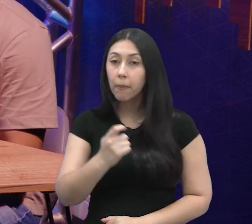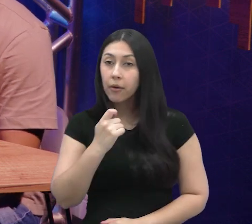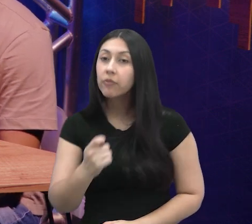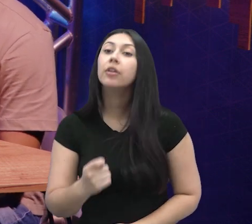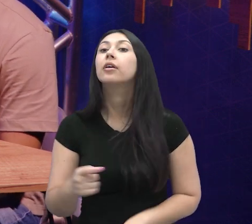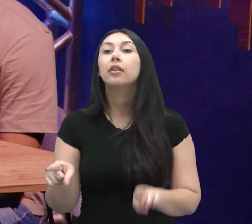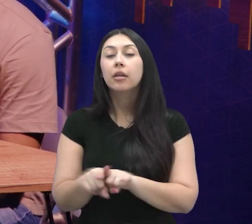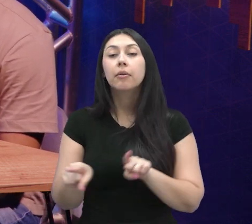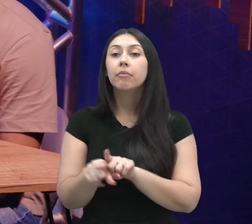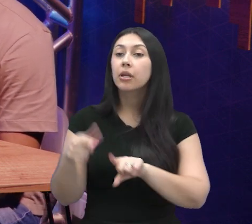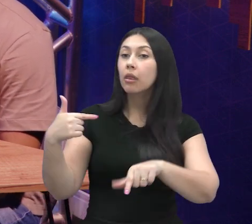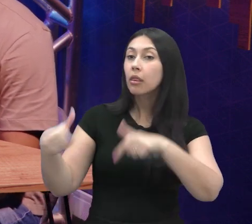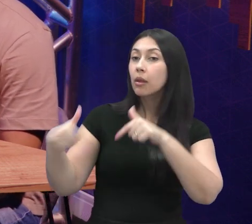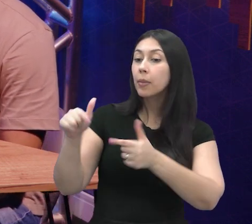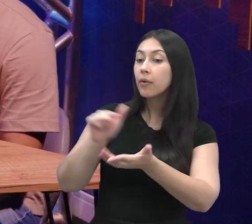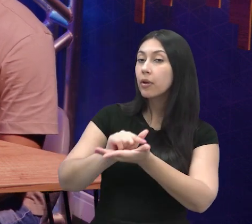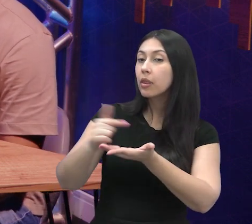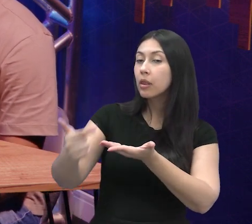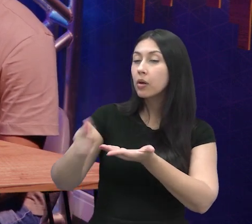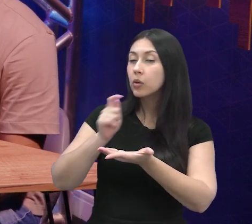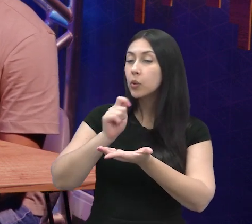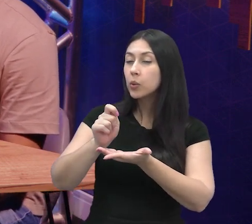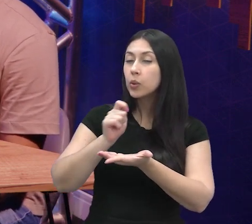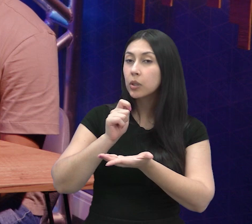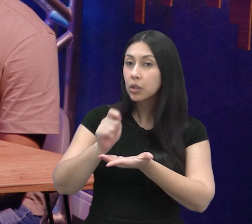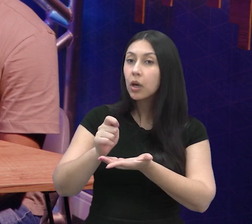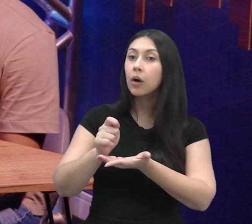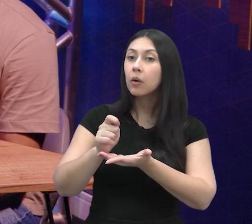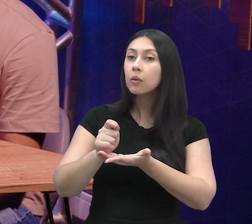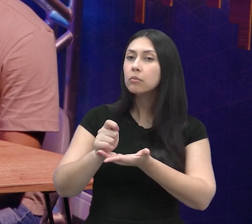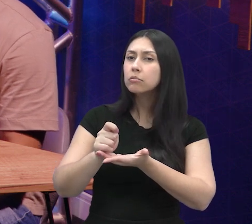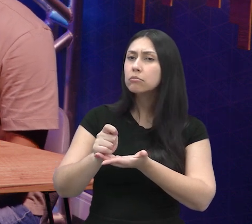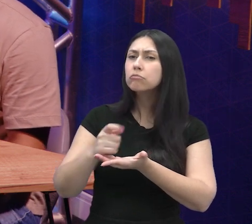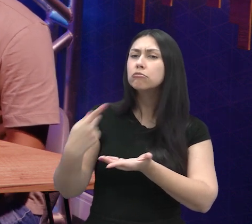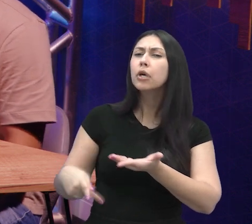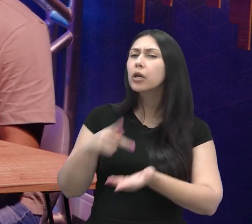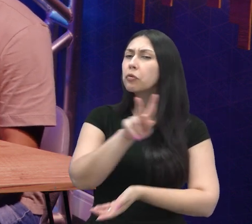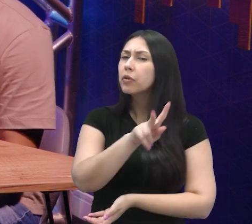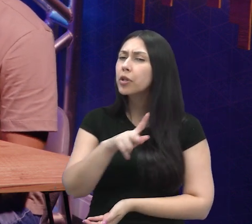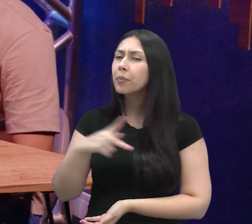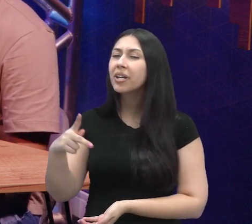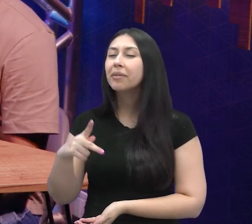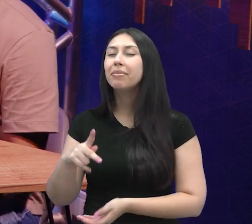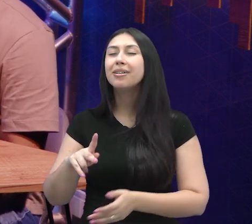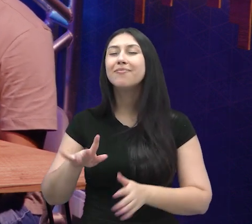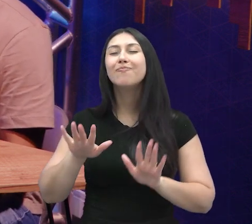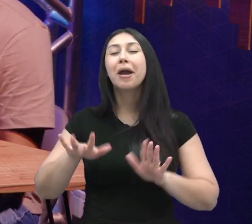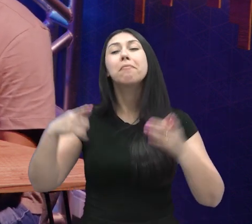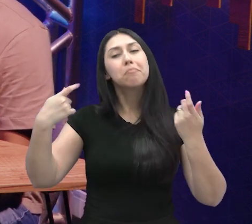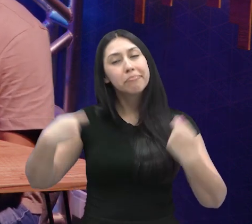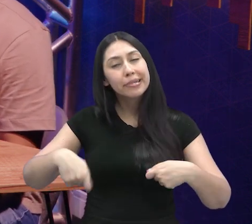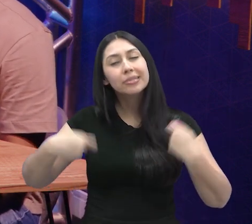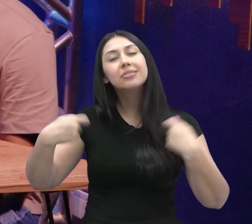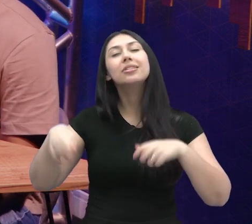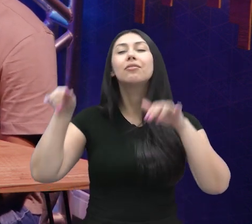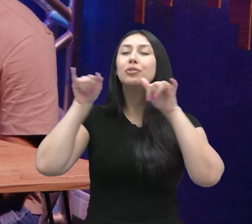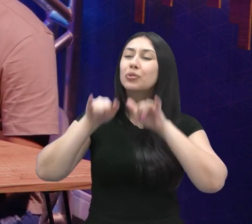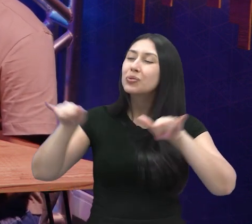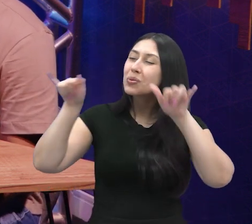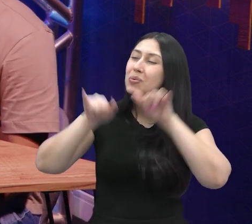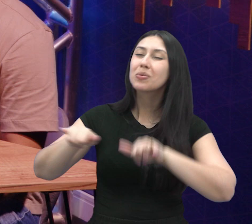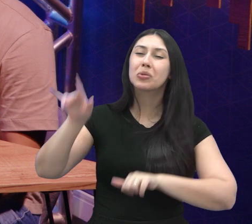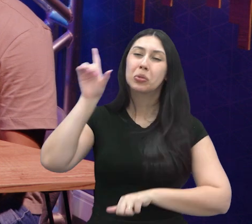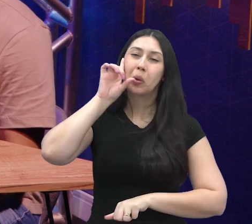Vic também estava no mesmo jornal comigo, num jornal regional, e a gente era obrigado a dar